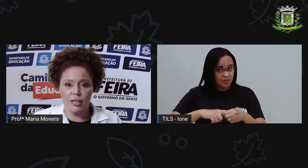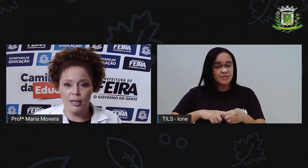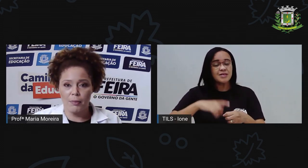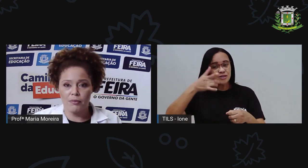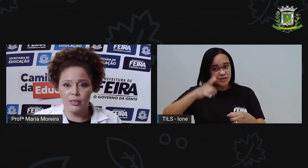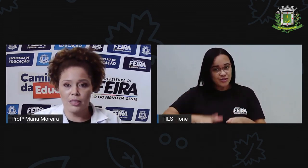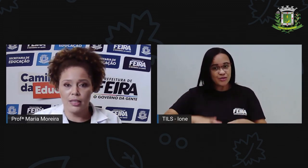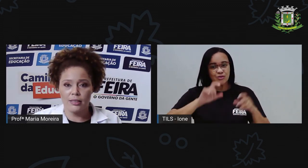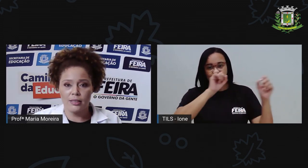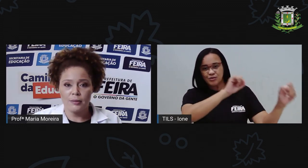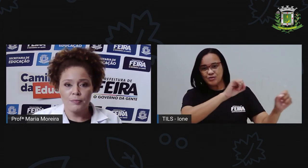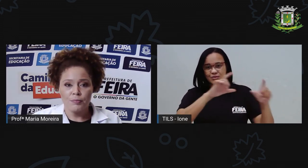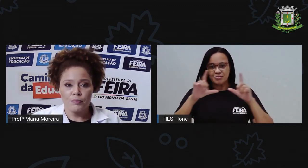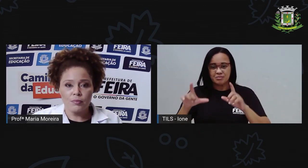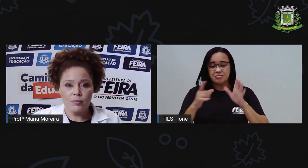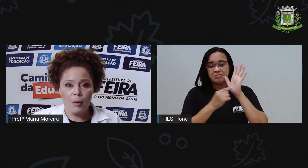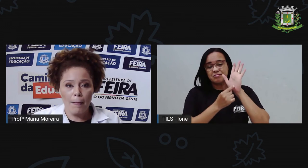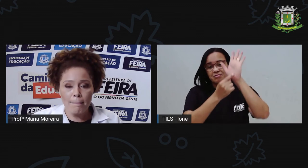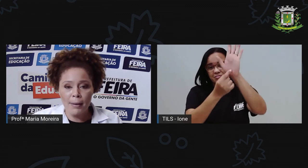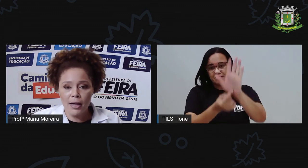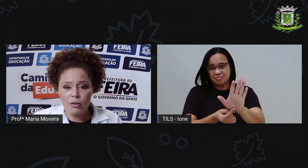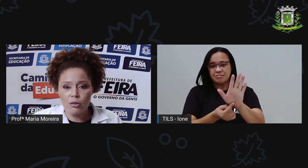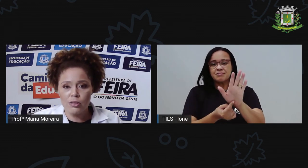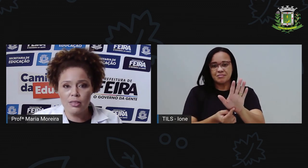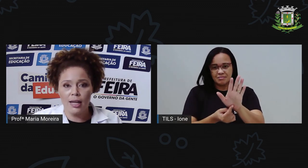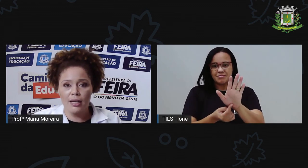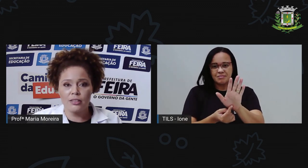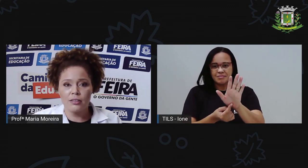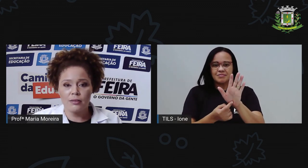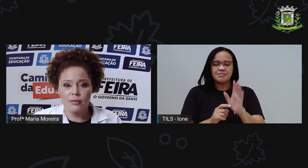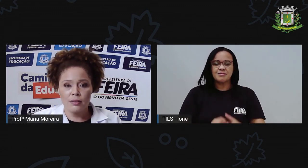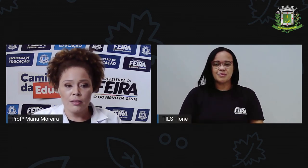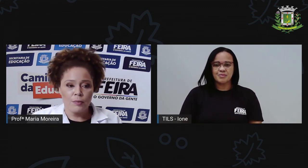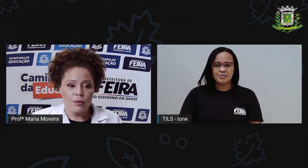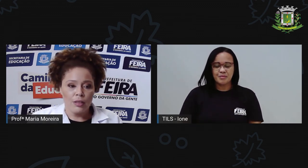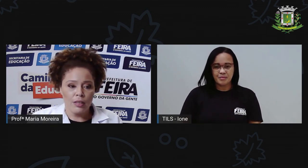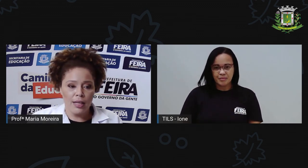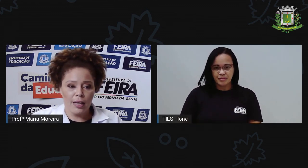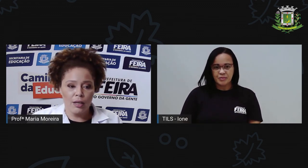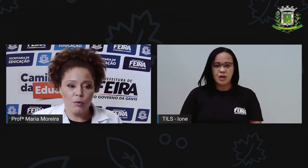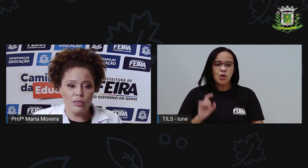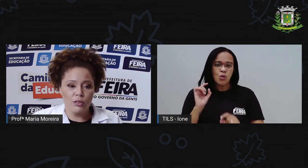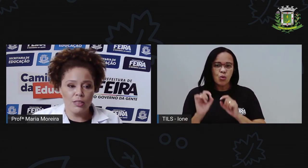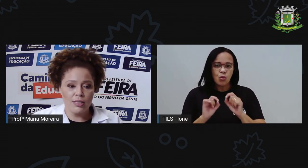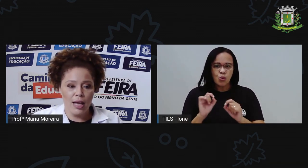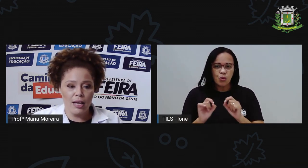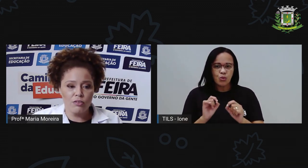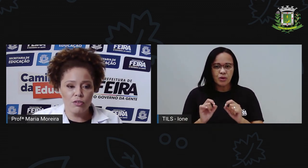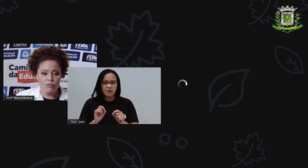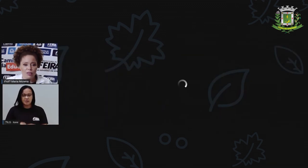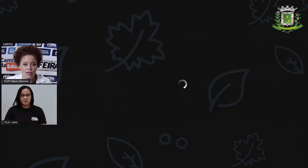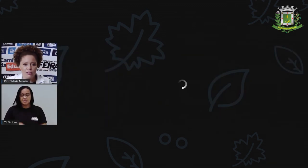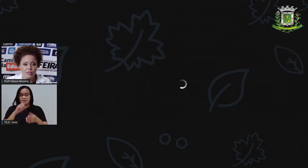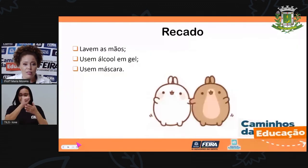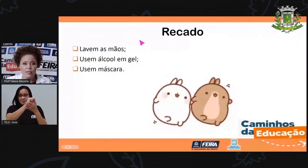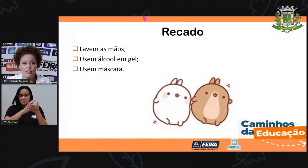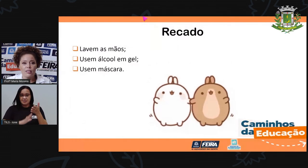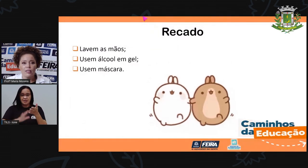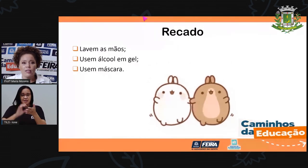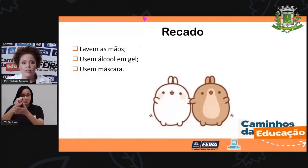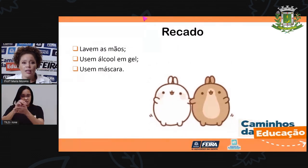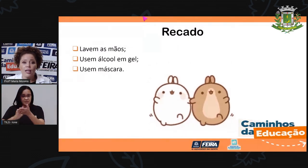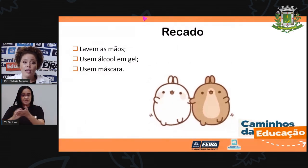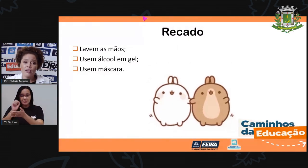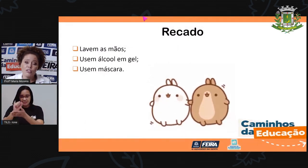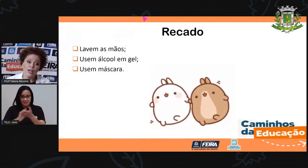Deixa eu voltar aqui pra vocês. Para o nosso slide. Que tá aqui com as nossas atividadezinhas,